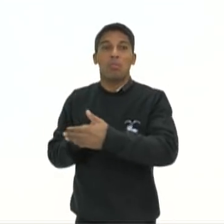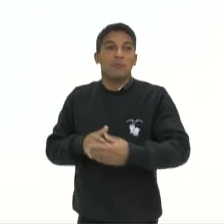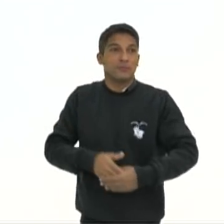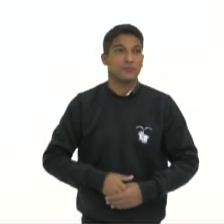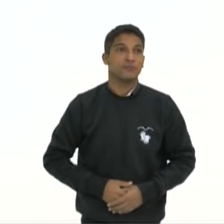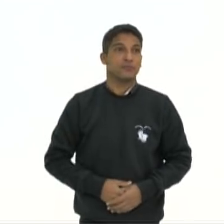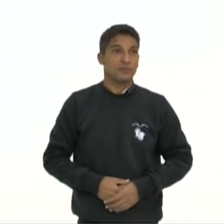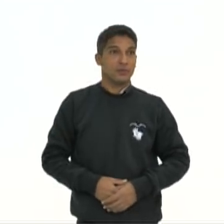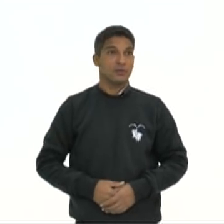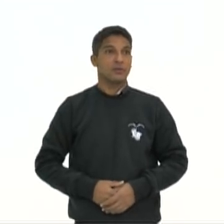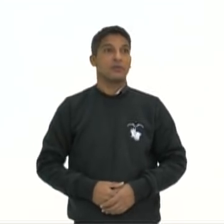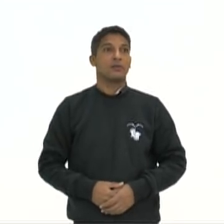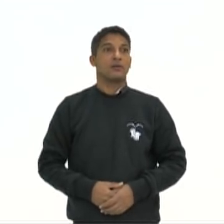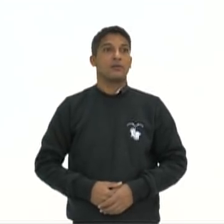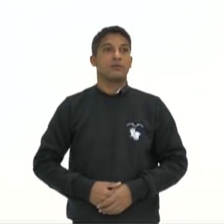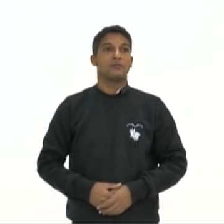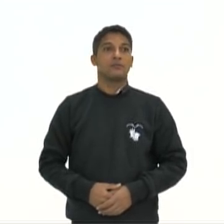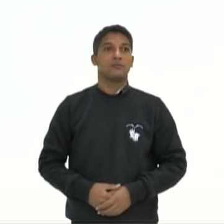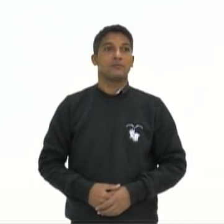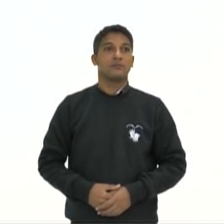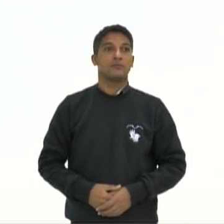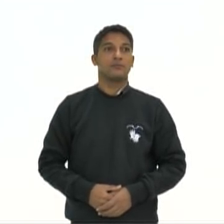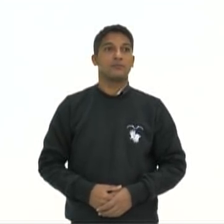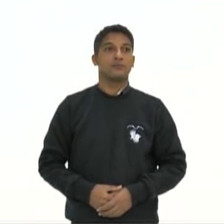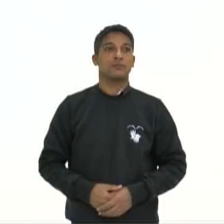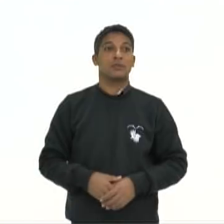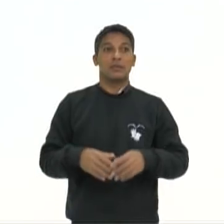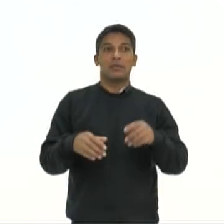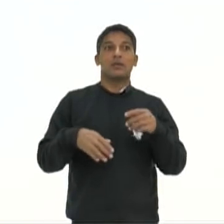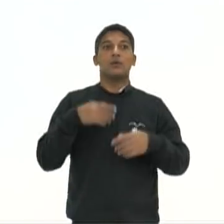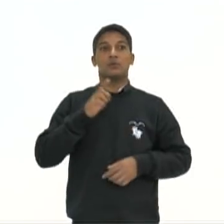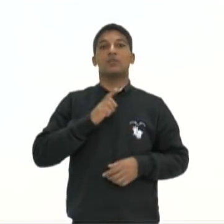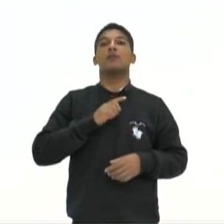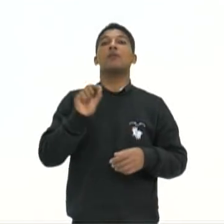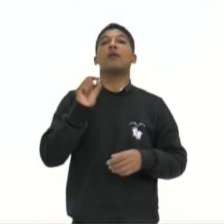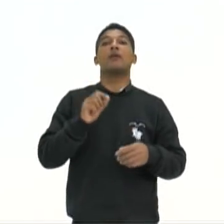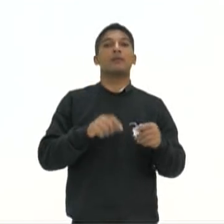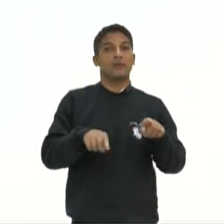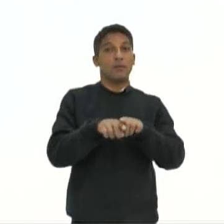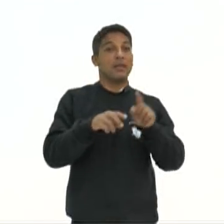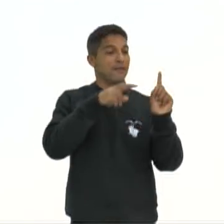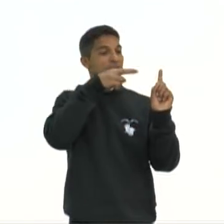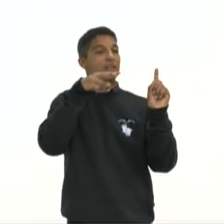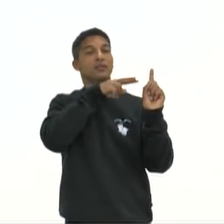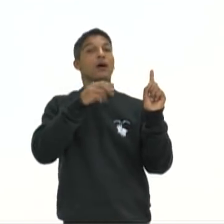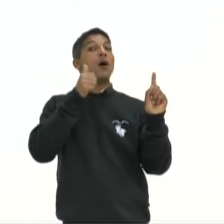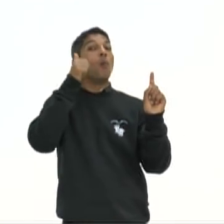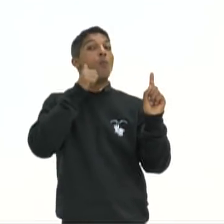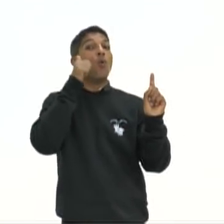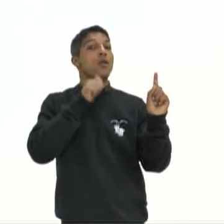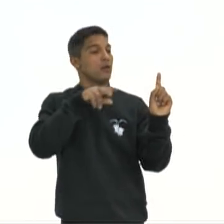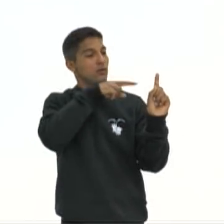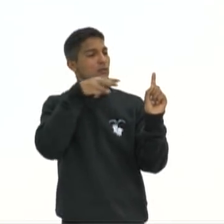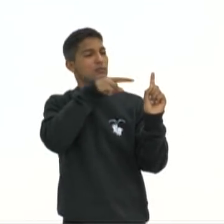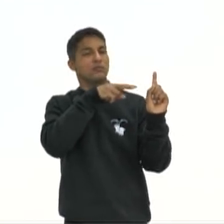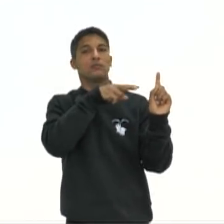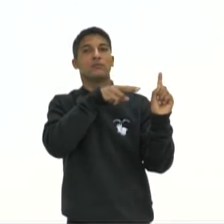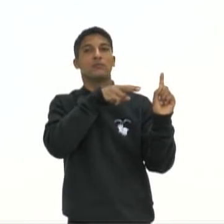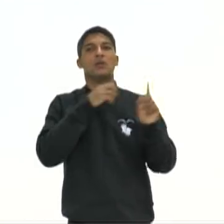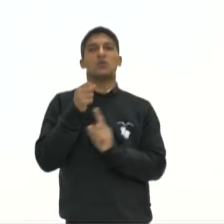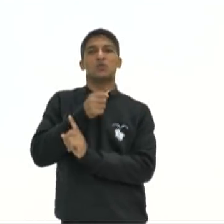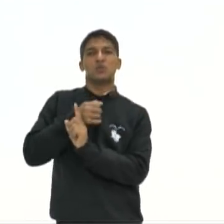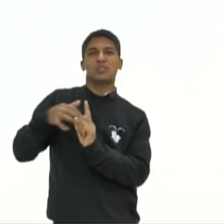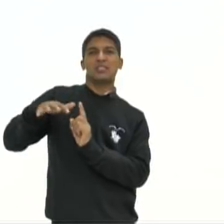De um lado, se via a mulher como uma imagem imaculada, uma imagem santa,